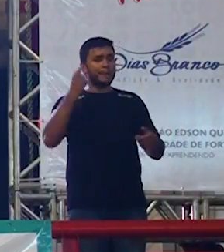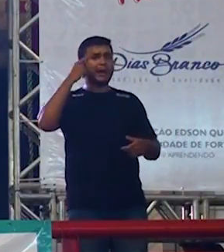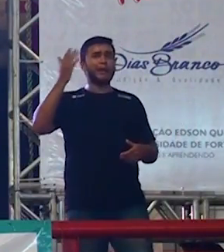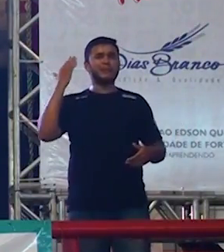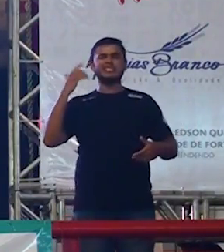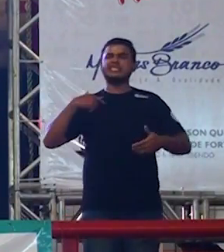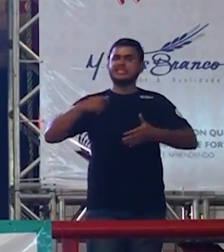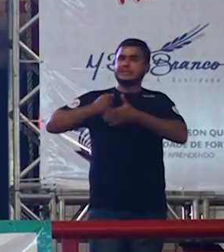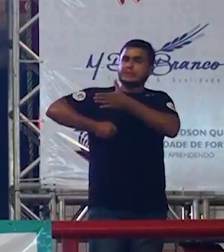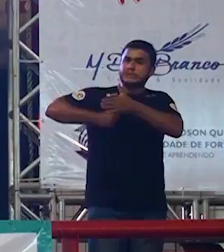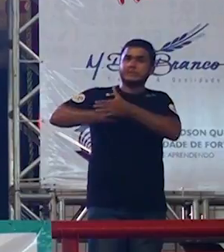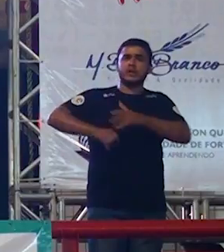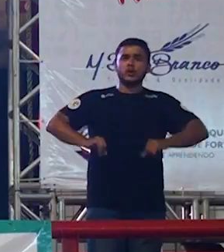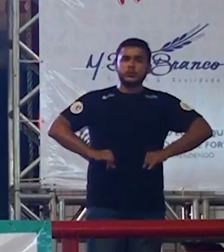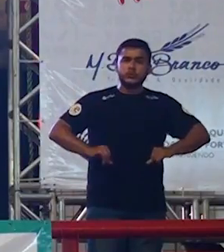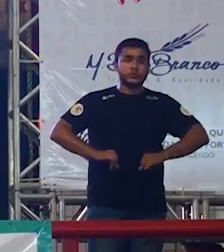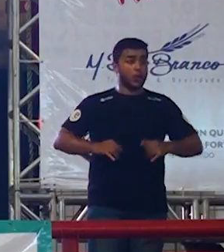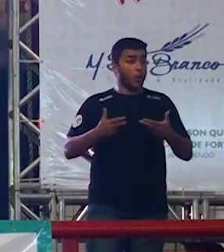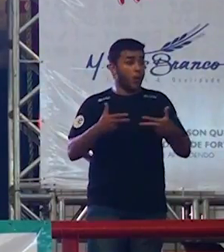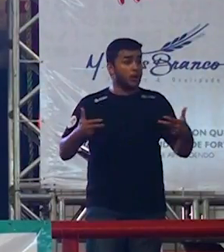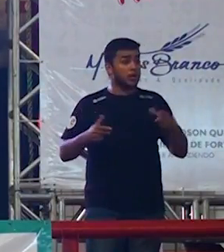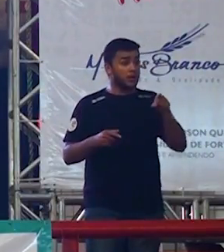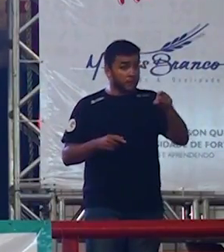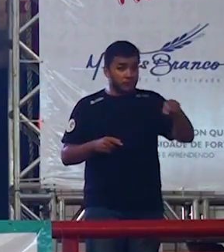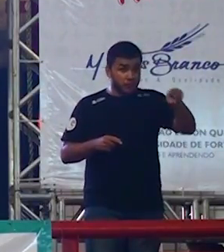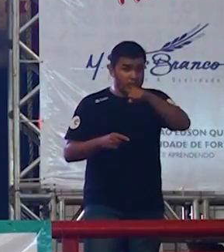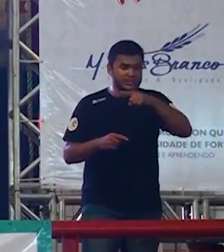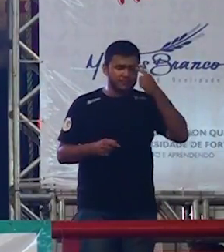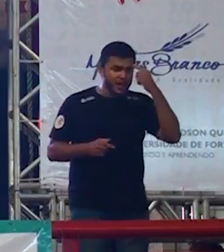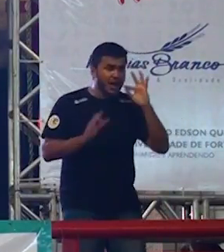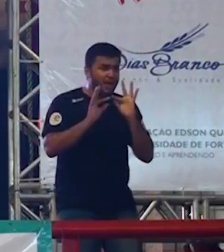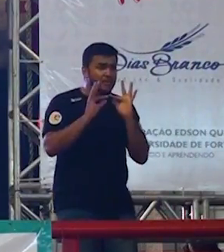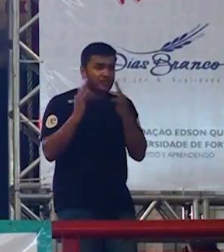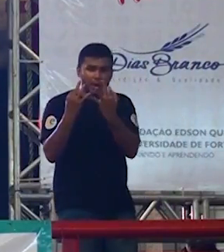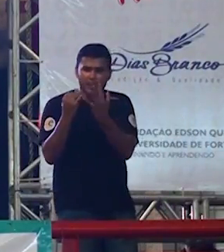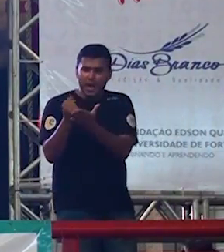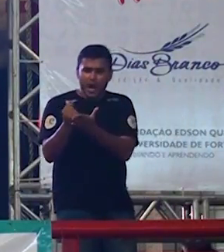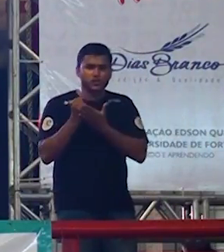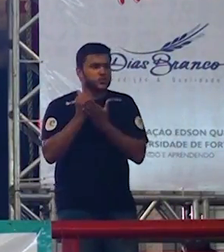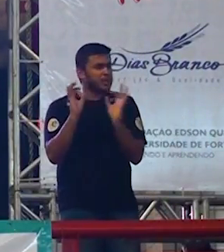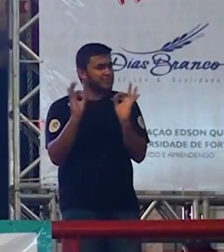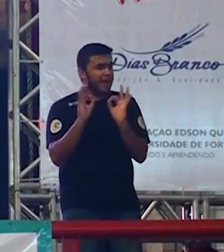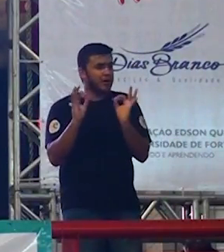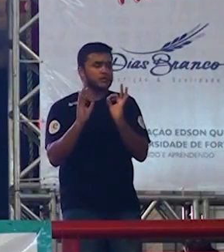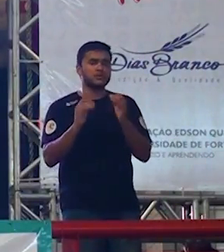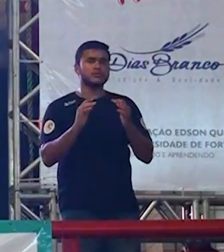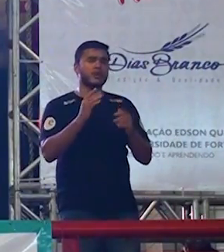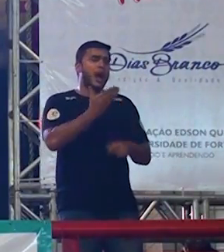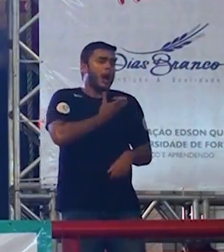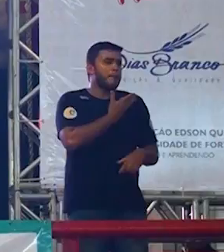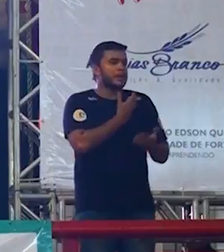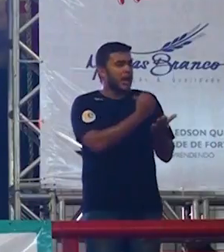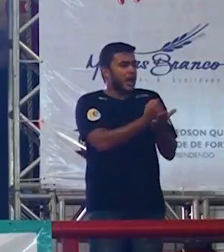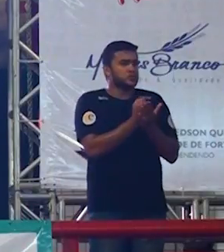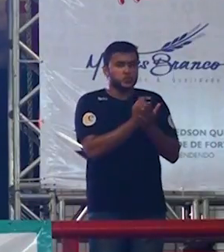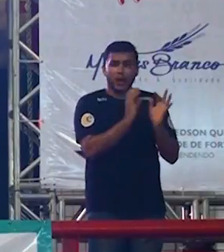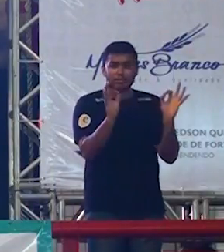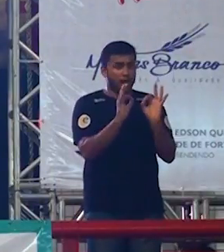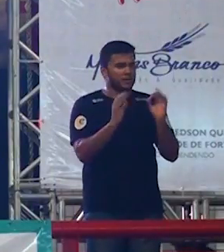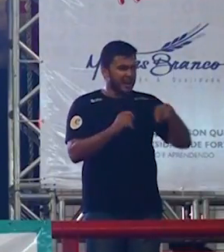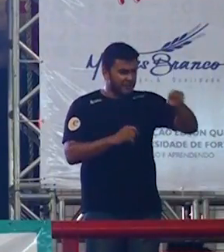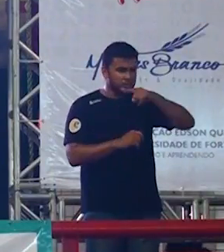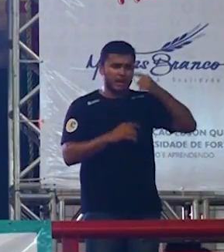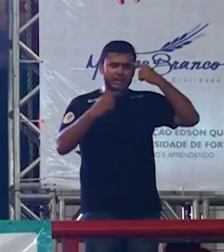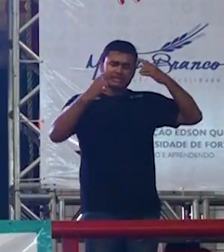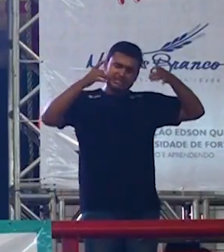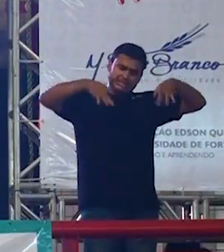está nessa situação, que você não tem o apoio daqueles que você quer, não desista. Agora,